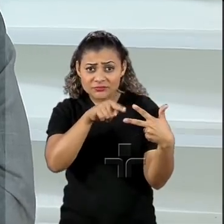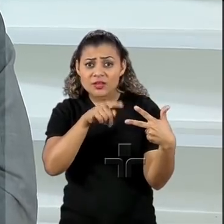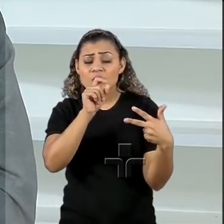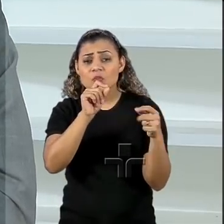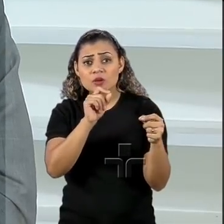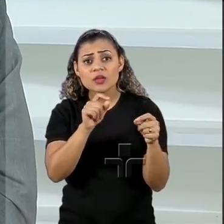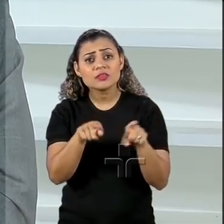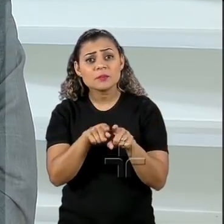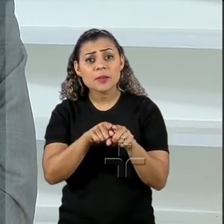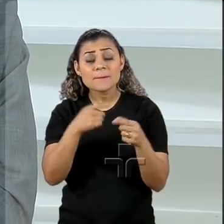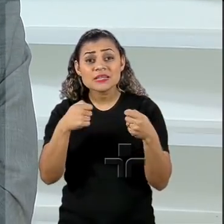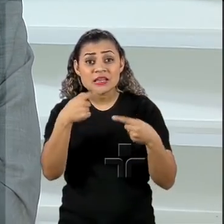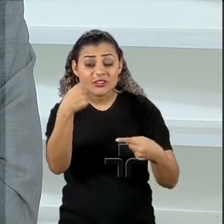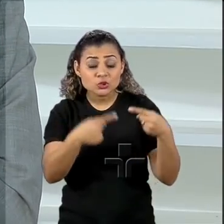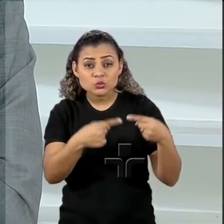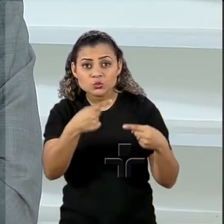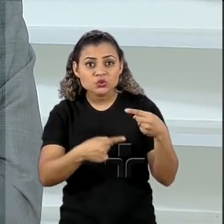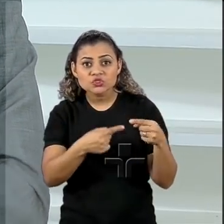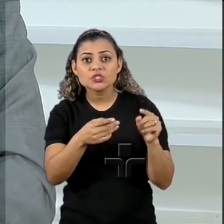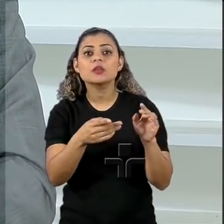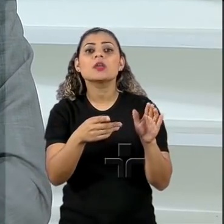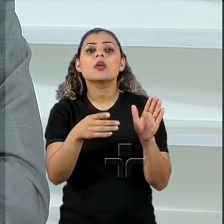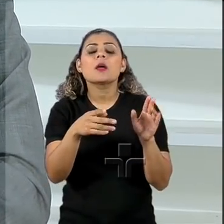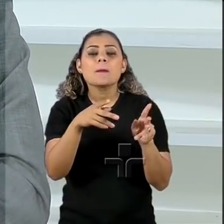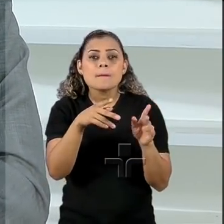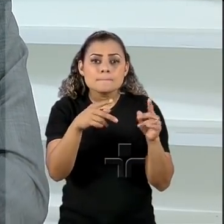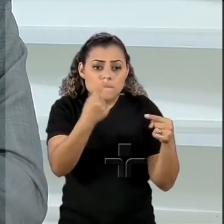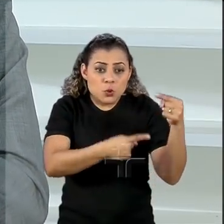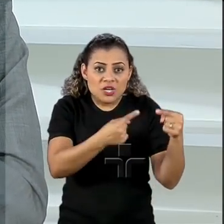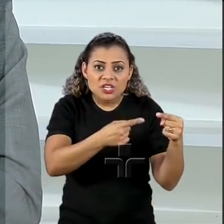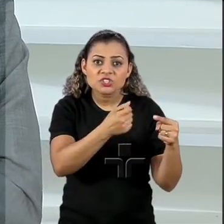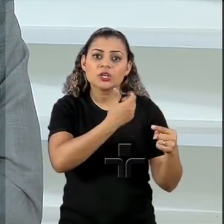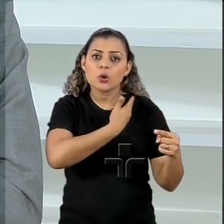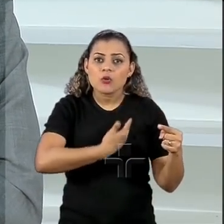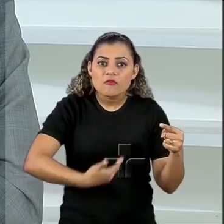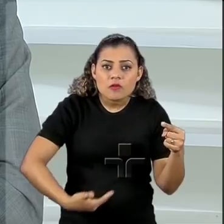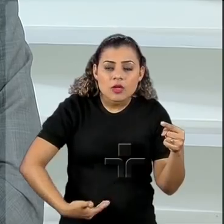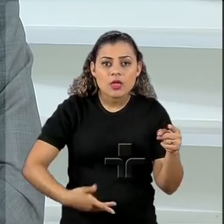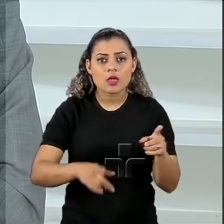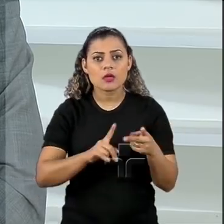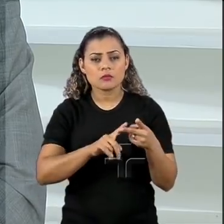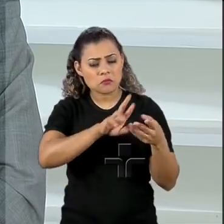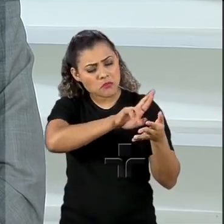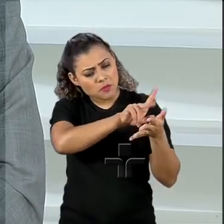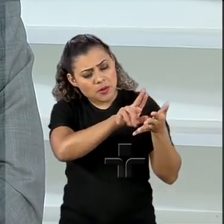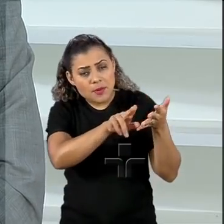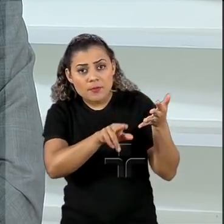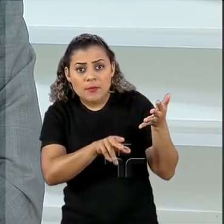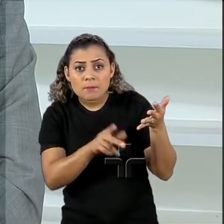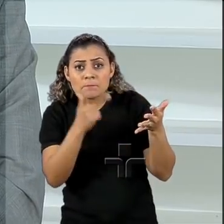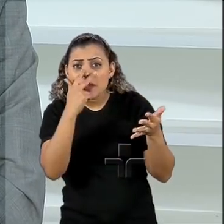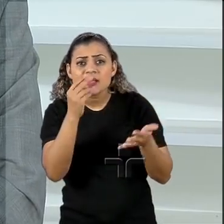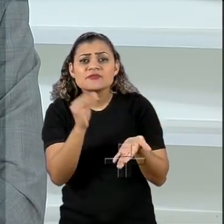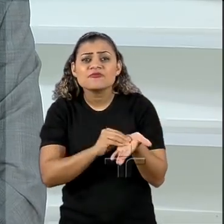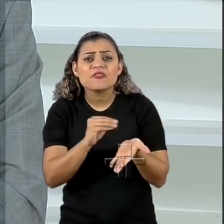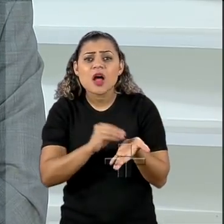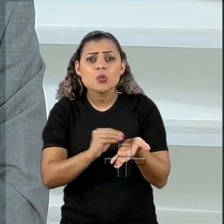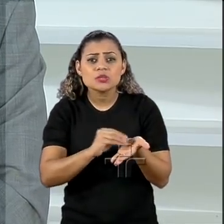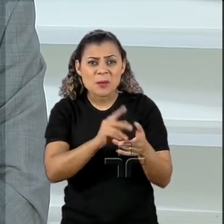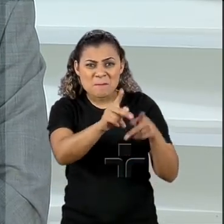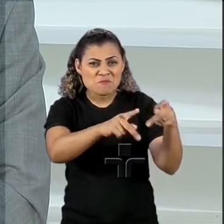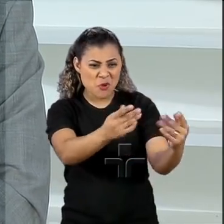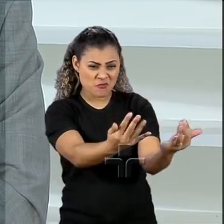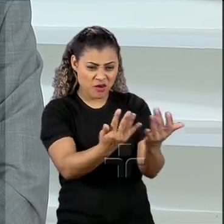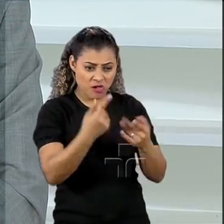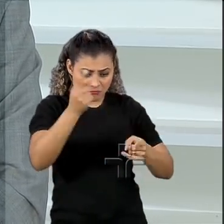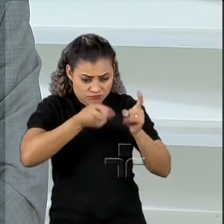políticas públicas, né? Ele deixa de ter capacidade de legislar, de debater com a sociedade, obrigando o